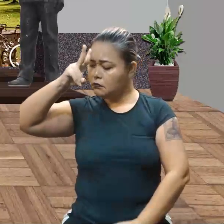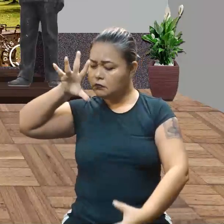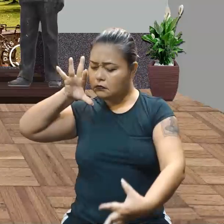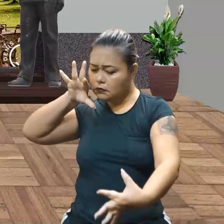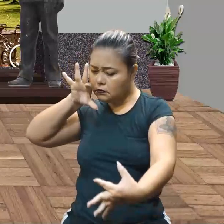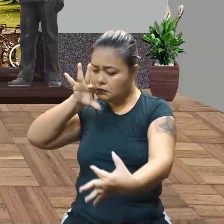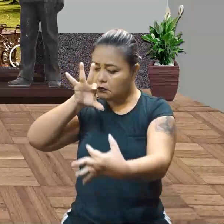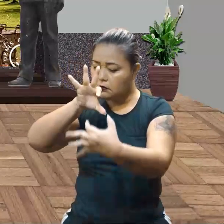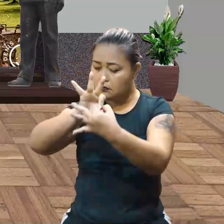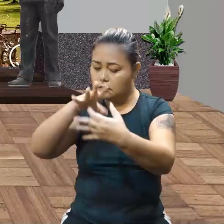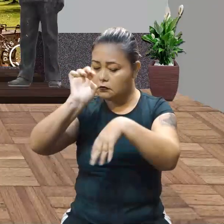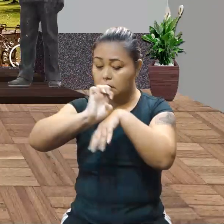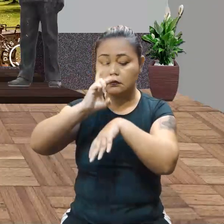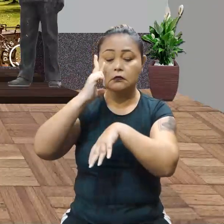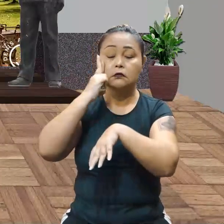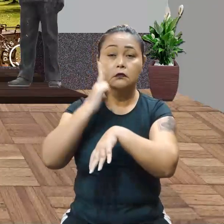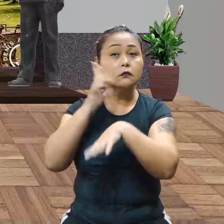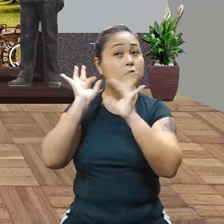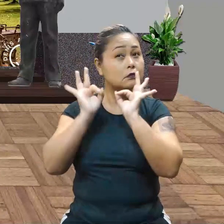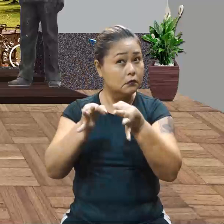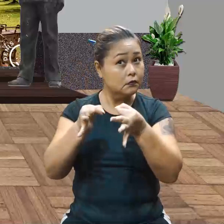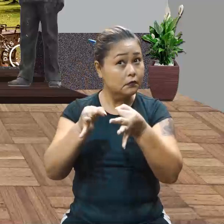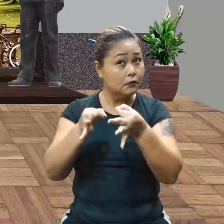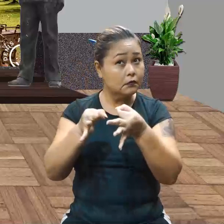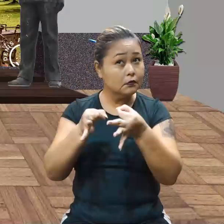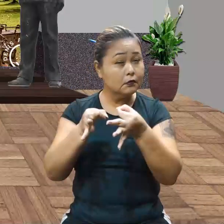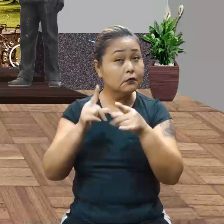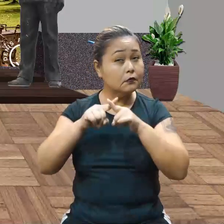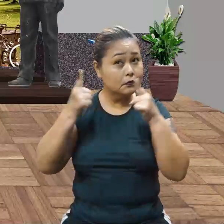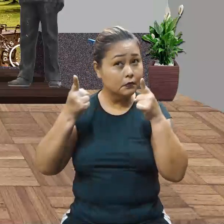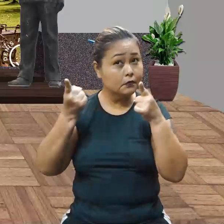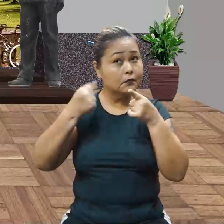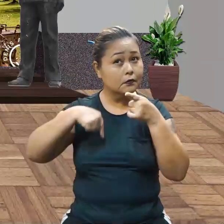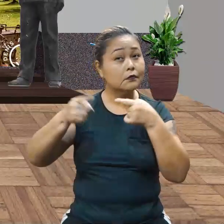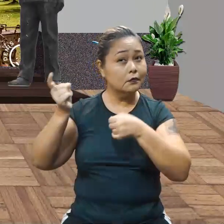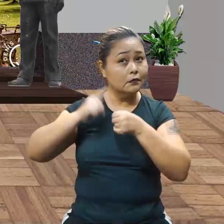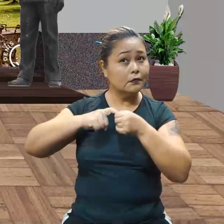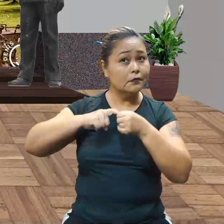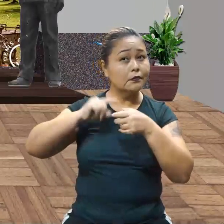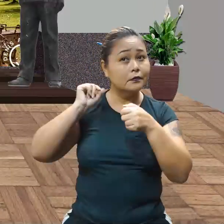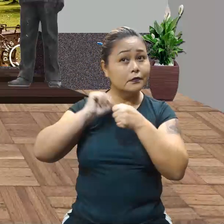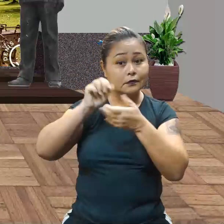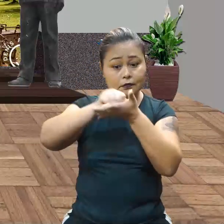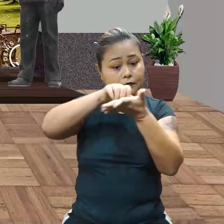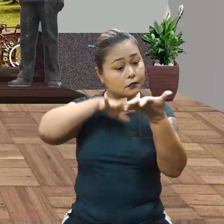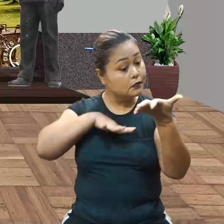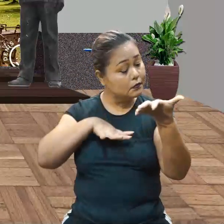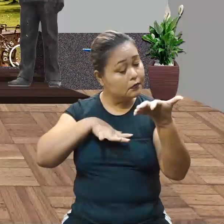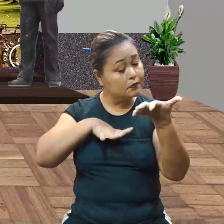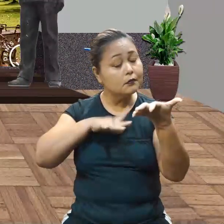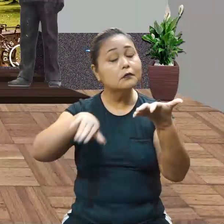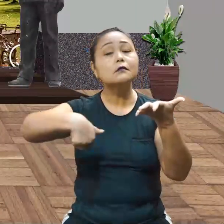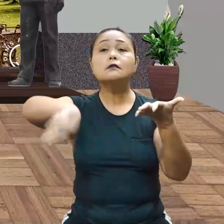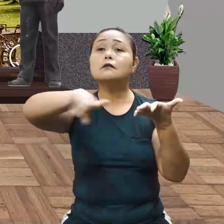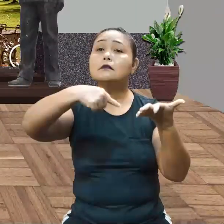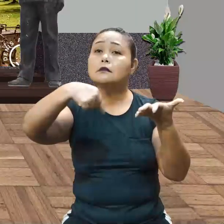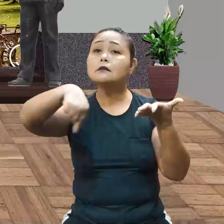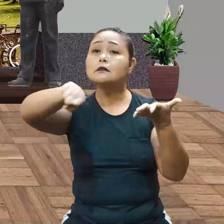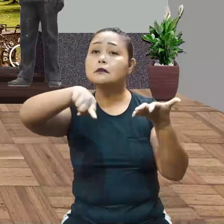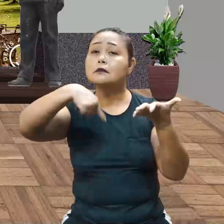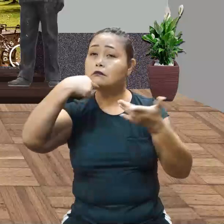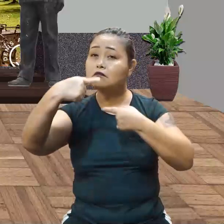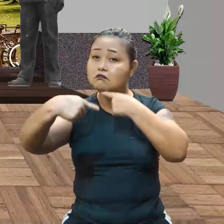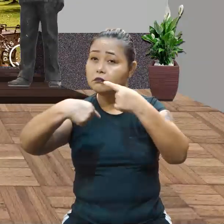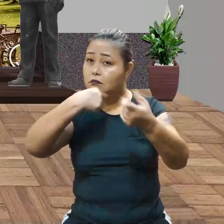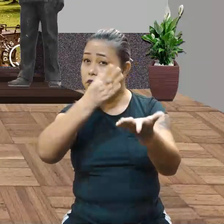estado de Rondônia. Tá certo? Mas daqui a pouquinho nós vamos voltar com atividade para vocês tirarem